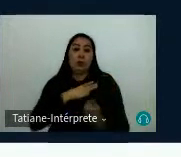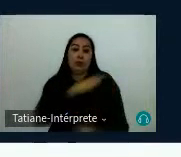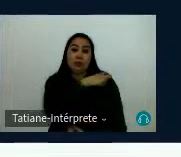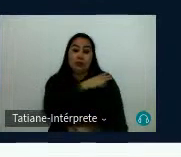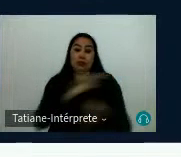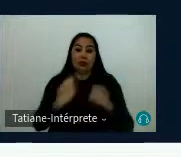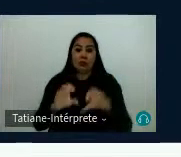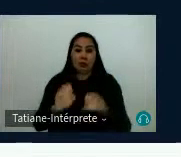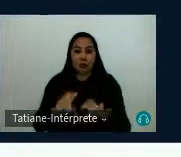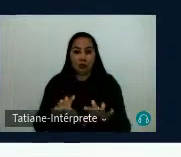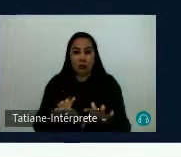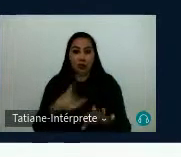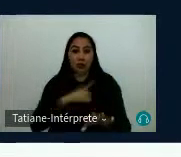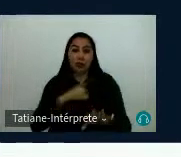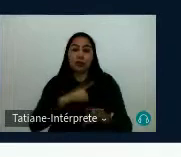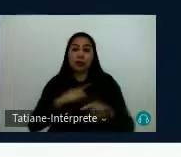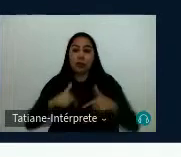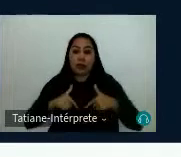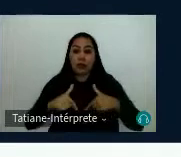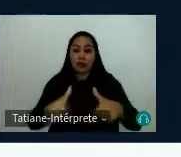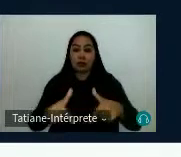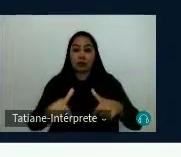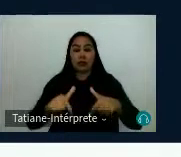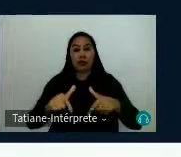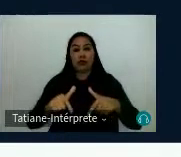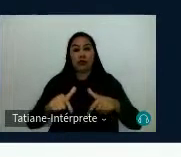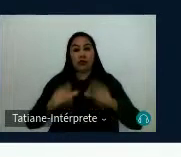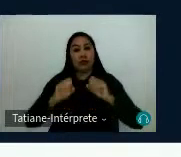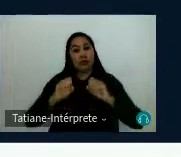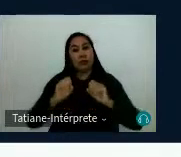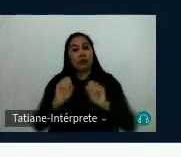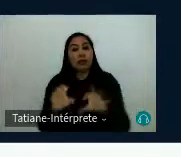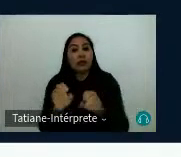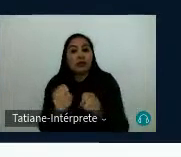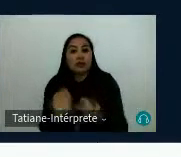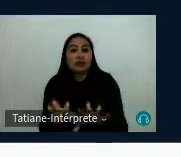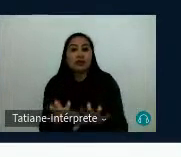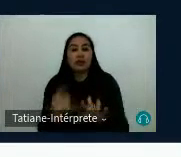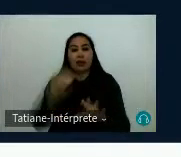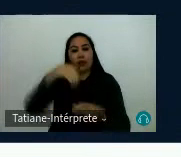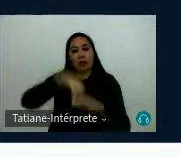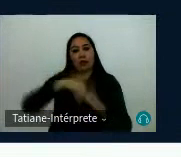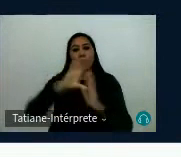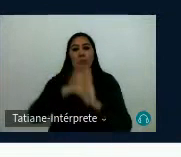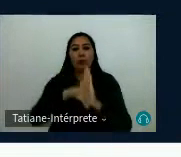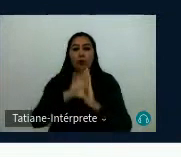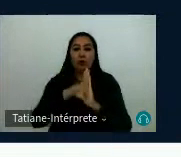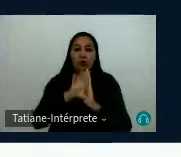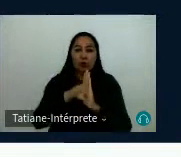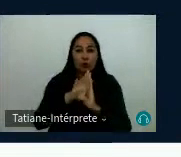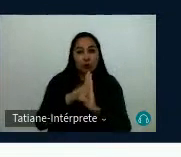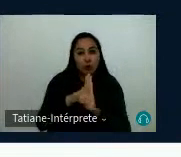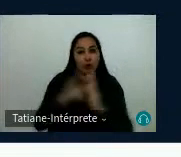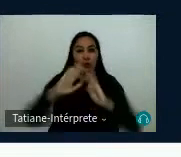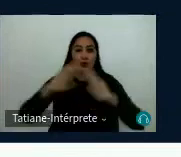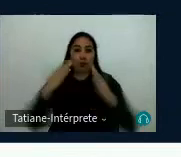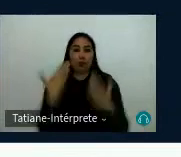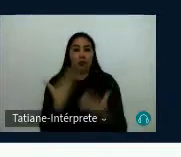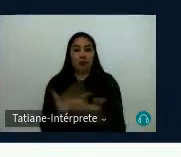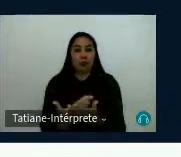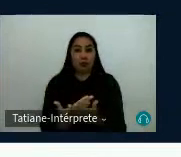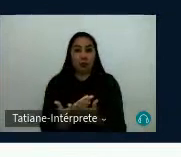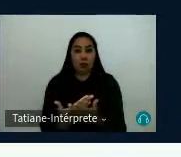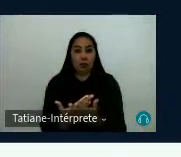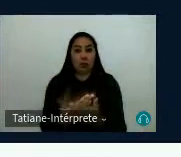ações educativas que perpassem, né, o currículo, pelo currículo escolar,